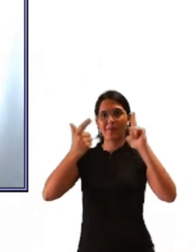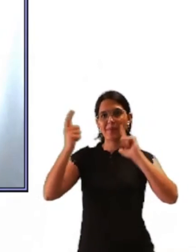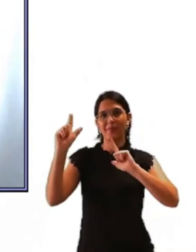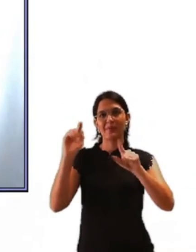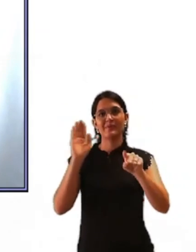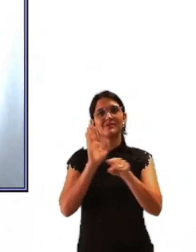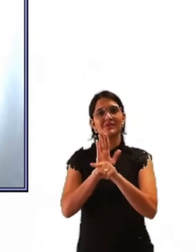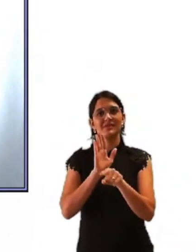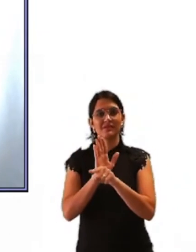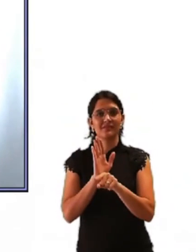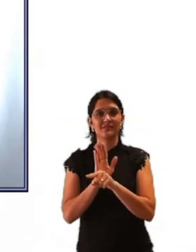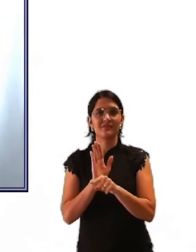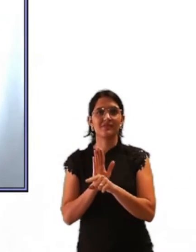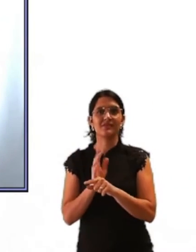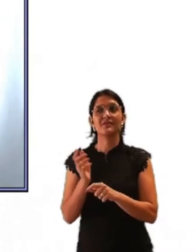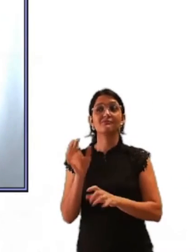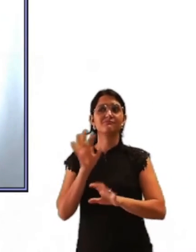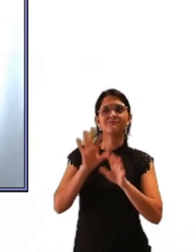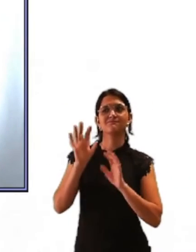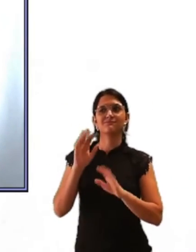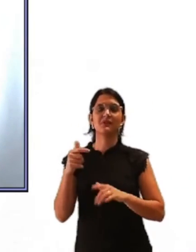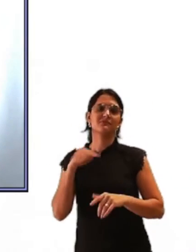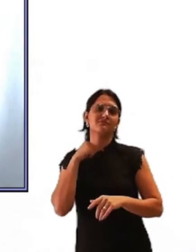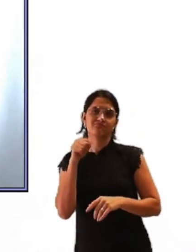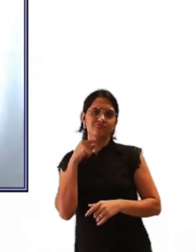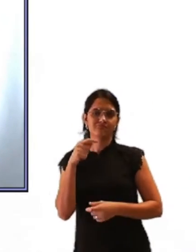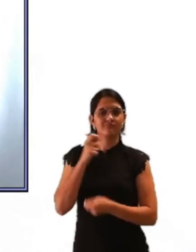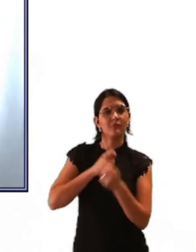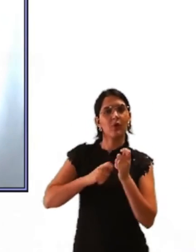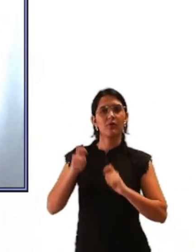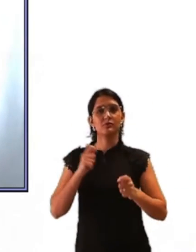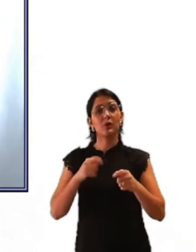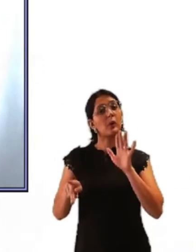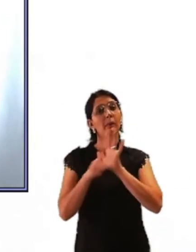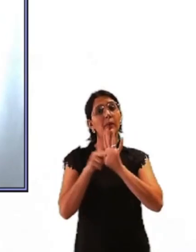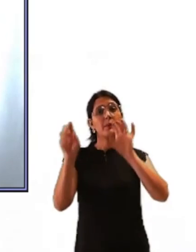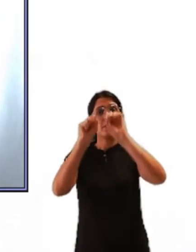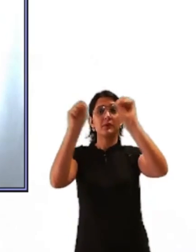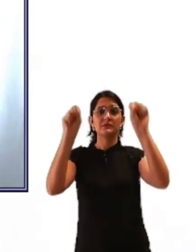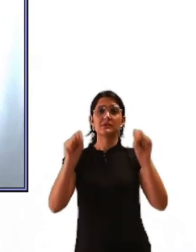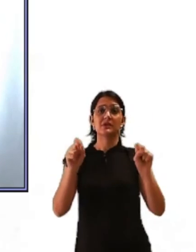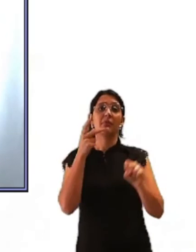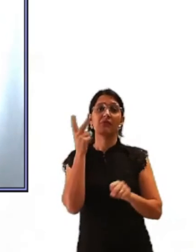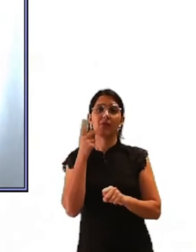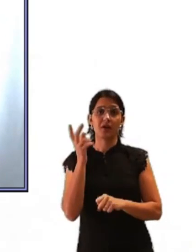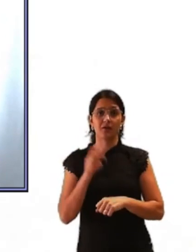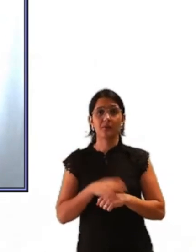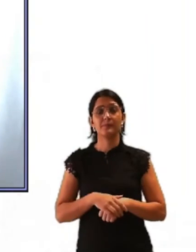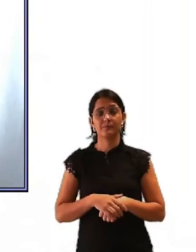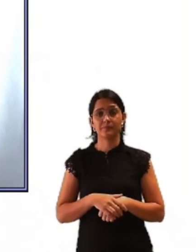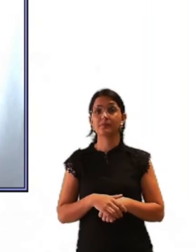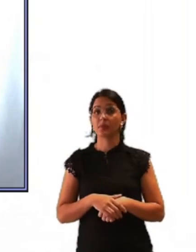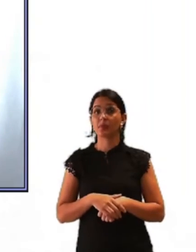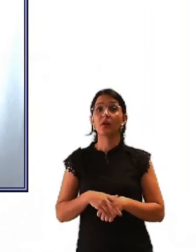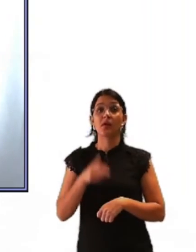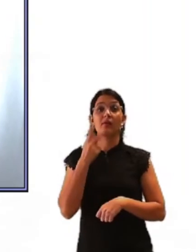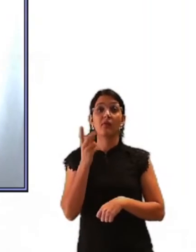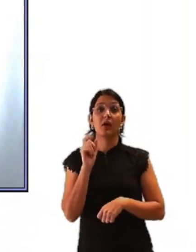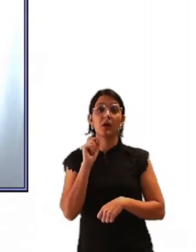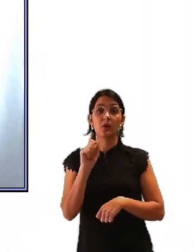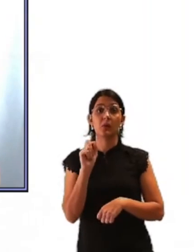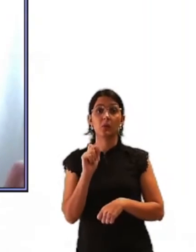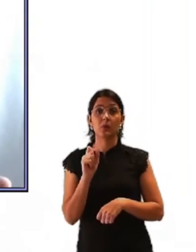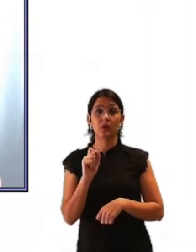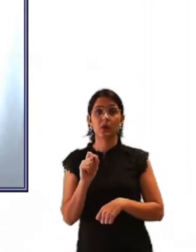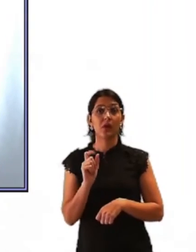esfera do subjetivismo não são controláveis. Então, o próprio sistema, ele fala, olha, o que não foi